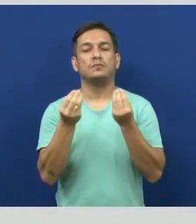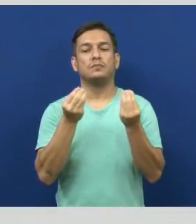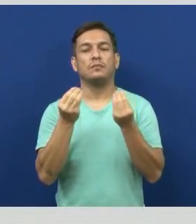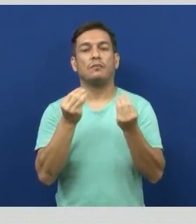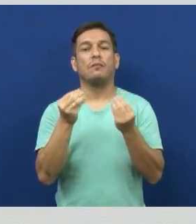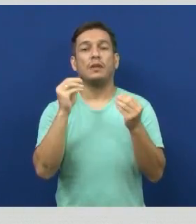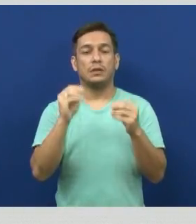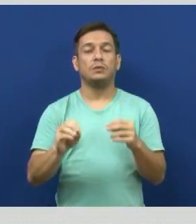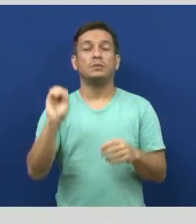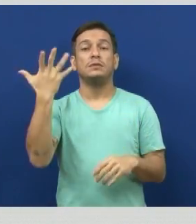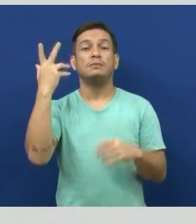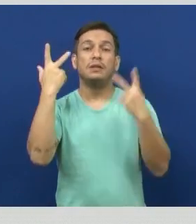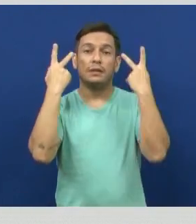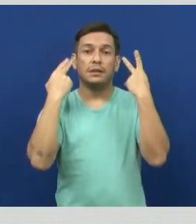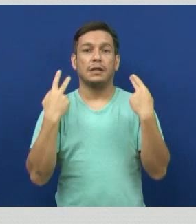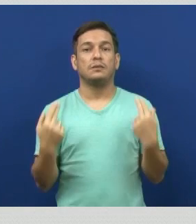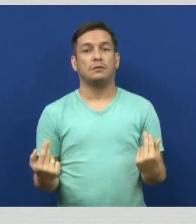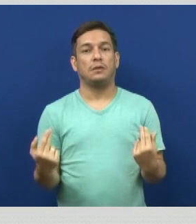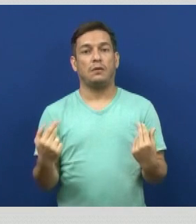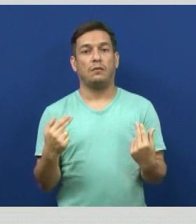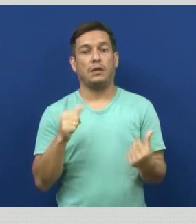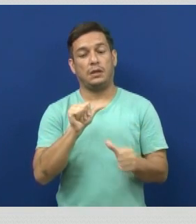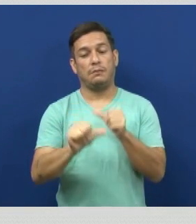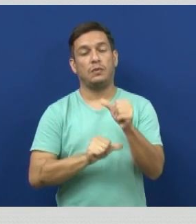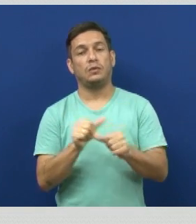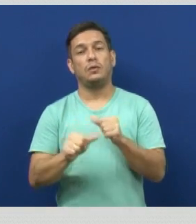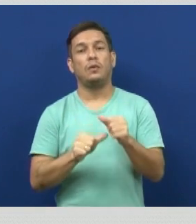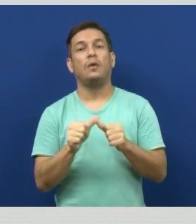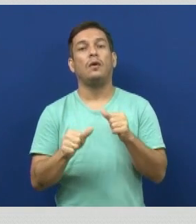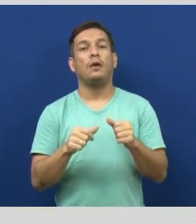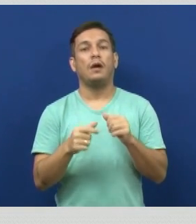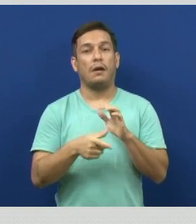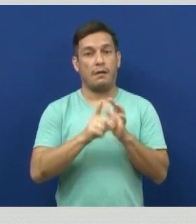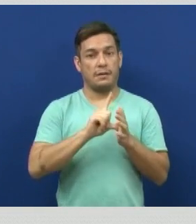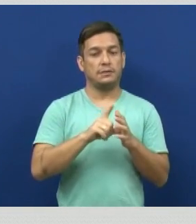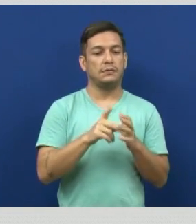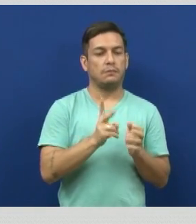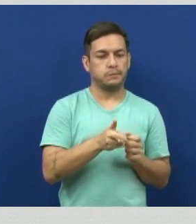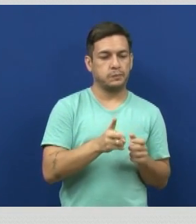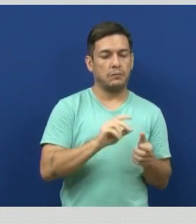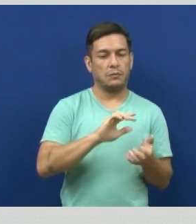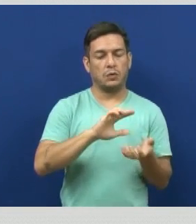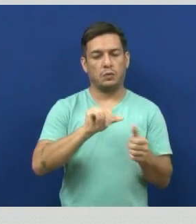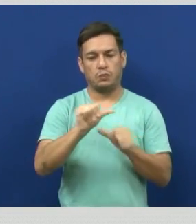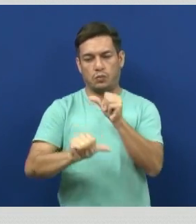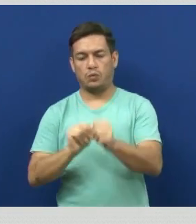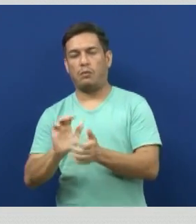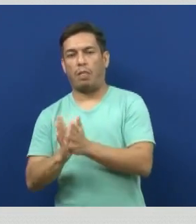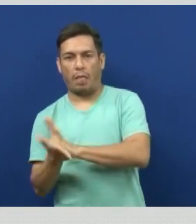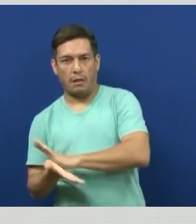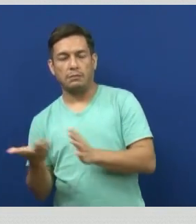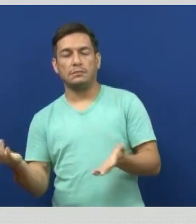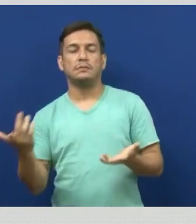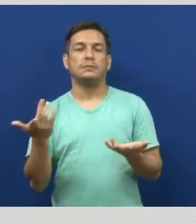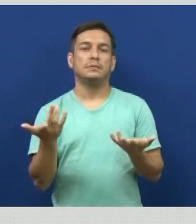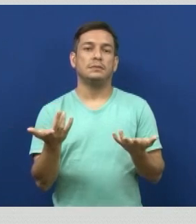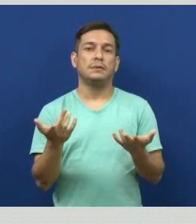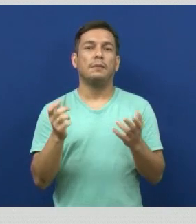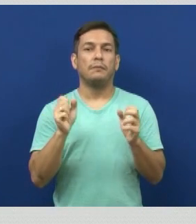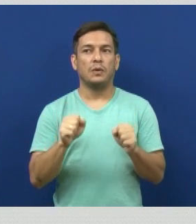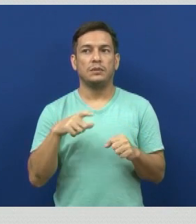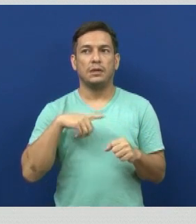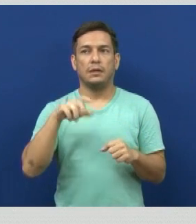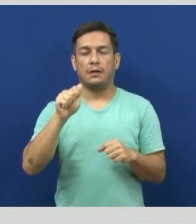evento natural. Ele modificou uma paisagem antrópica. E eu posso também ter uma paisagem antrópica,